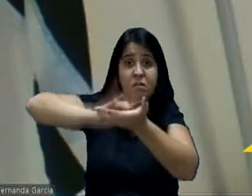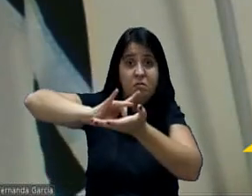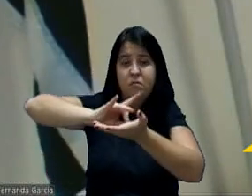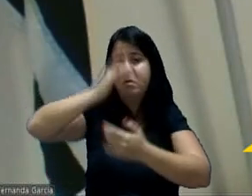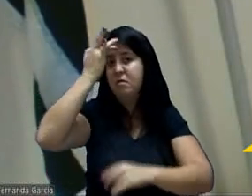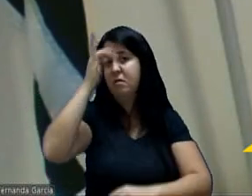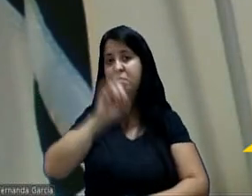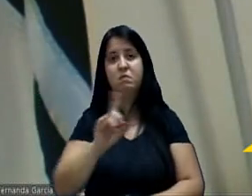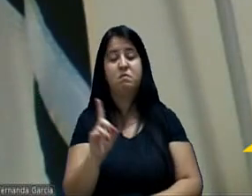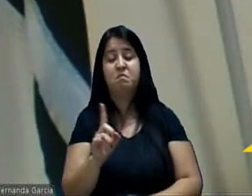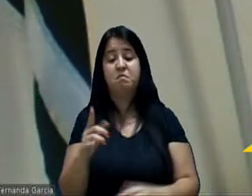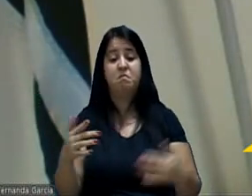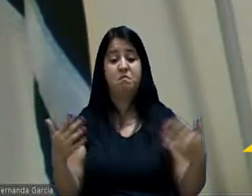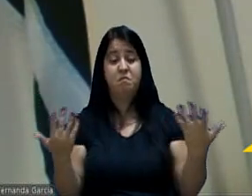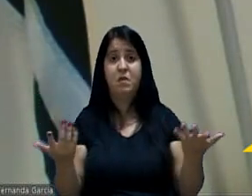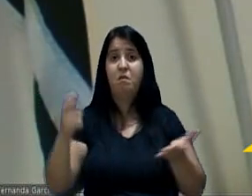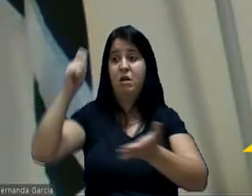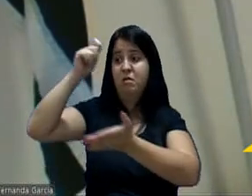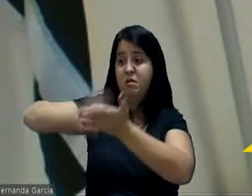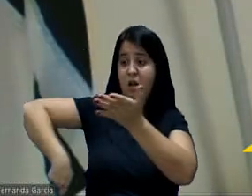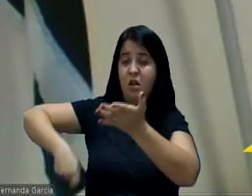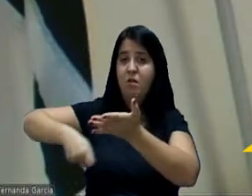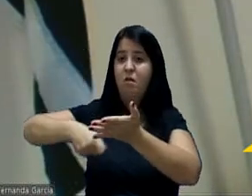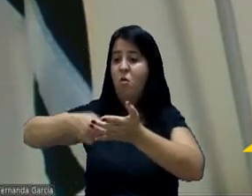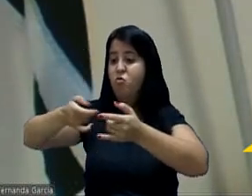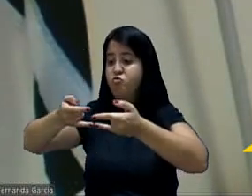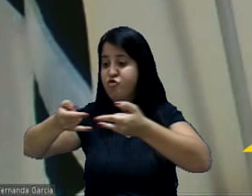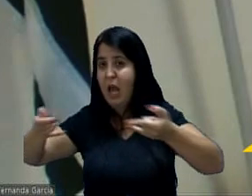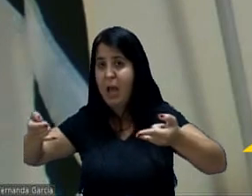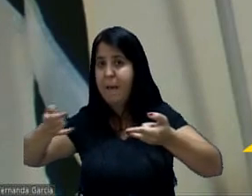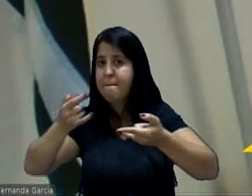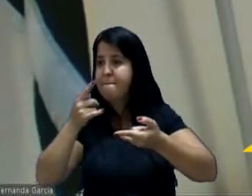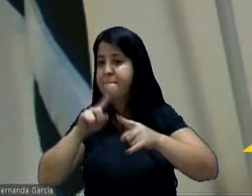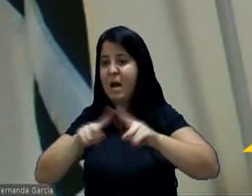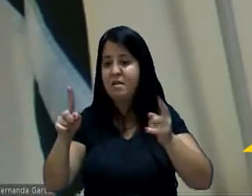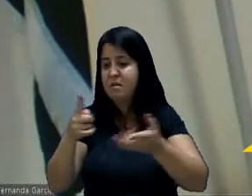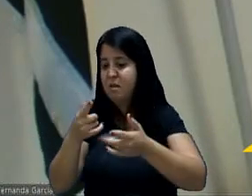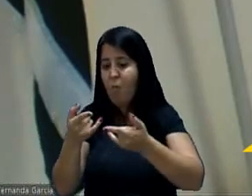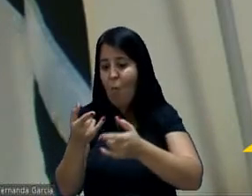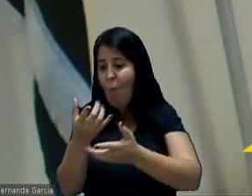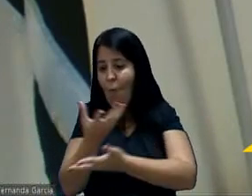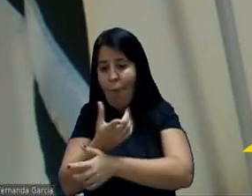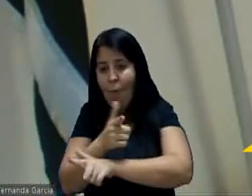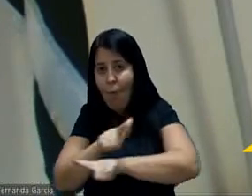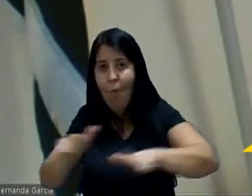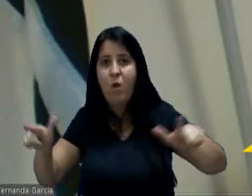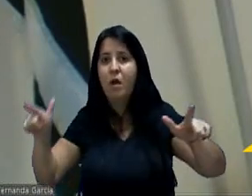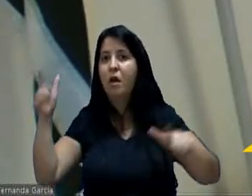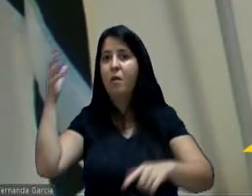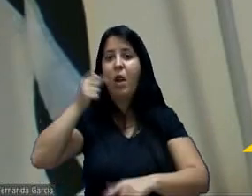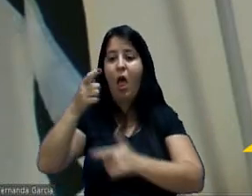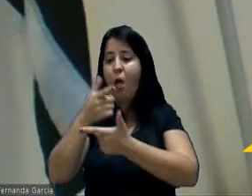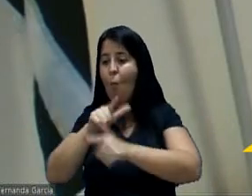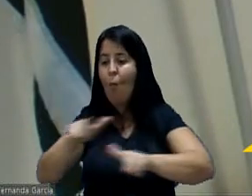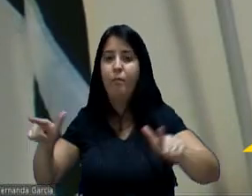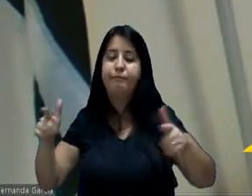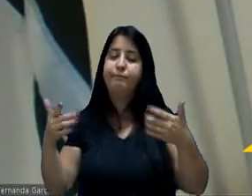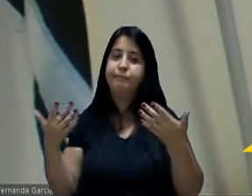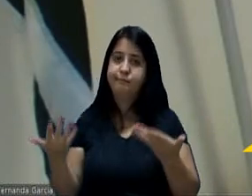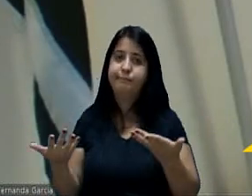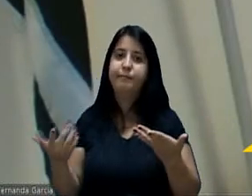né? Foi assinado um cheque em branco. Então, essa casa ela vem recorrente com esse erro. Acho que a gente precisa